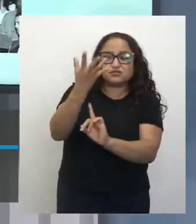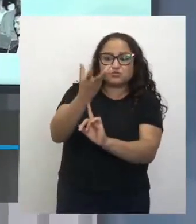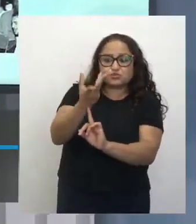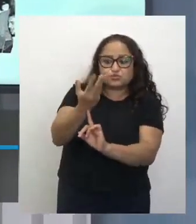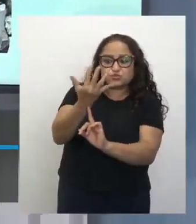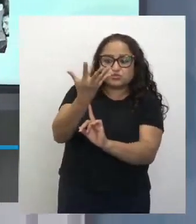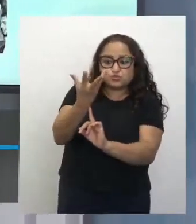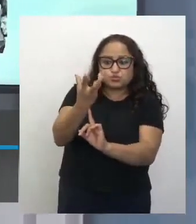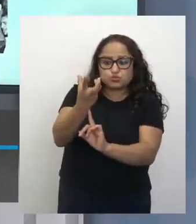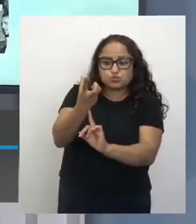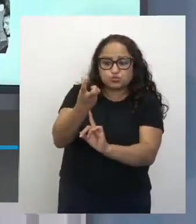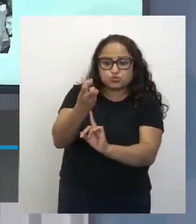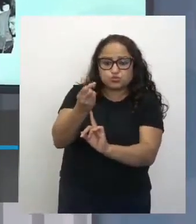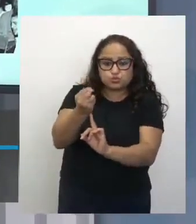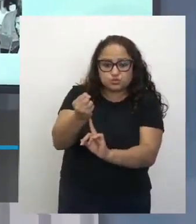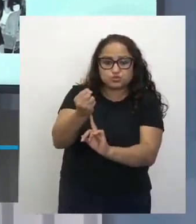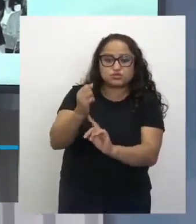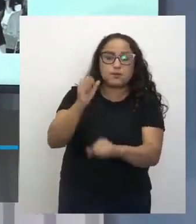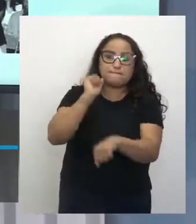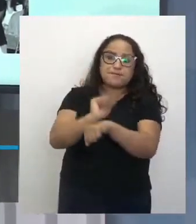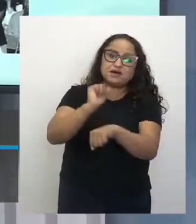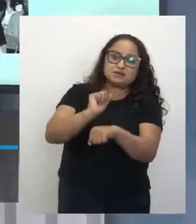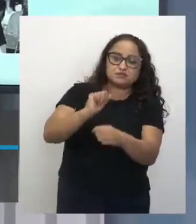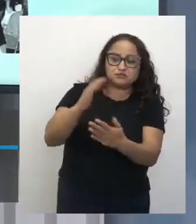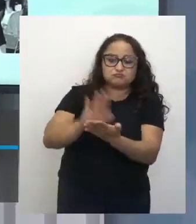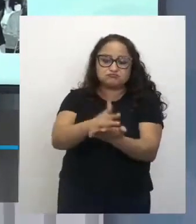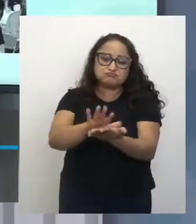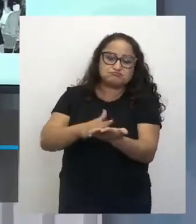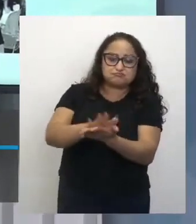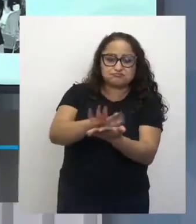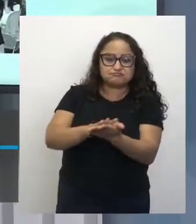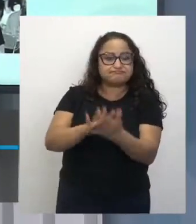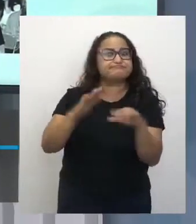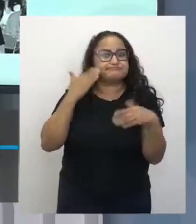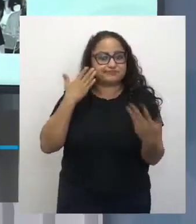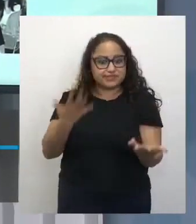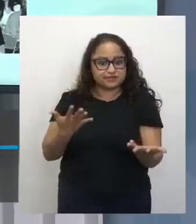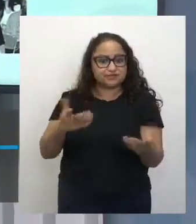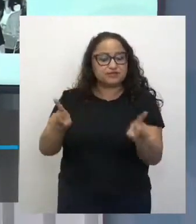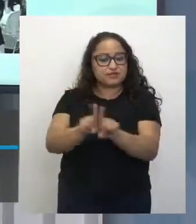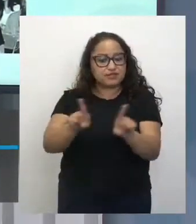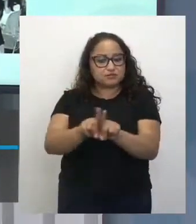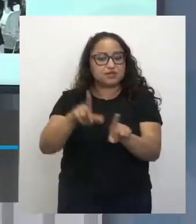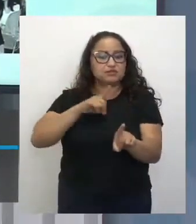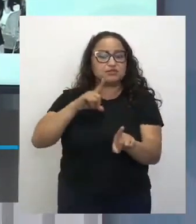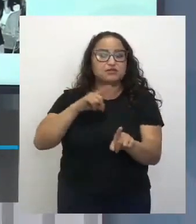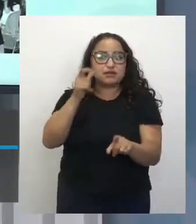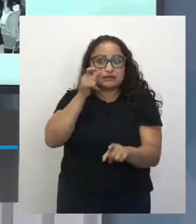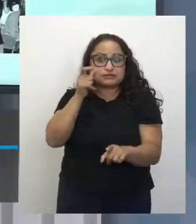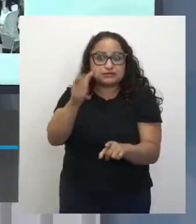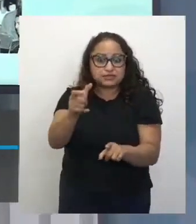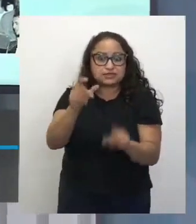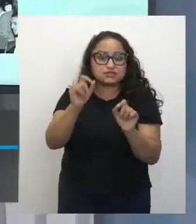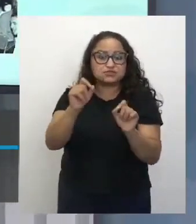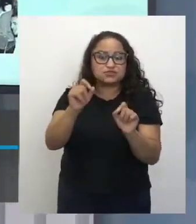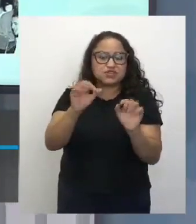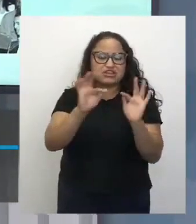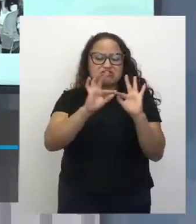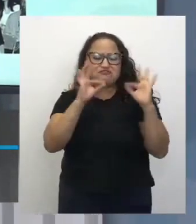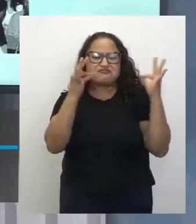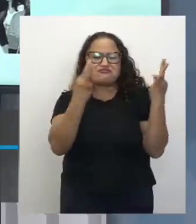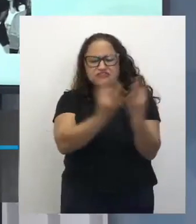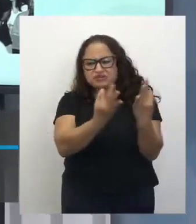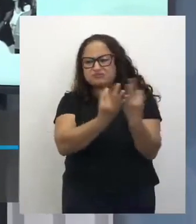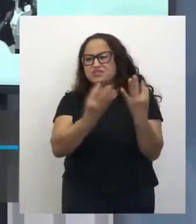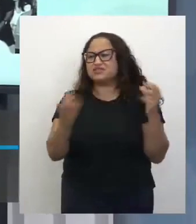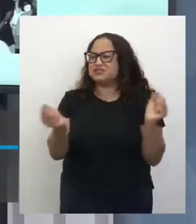deles próprios, do seu próprio repertório, né, e também grandes clássicos do estilo. E é interessante porque você vê famílias inteiras participando